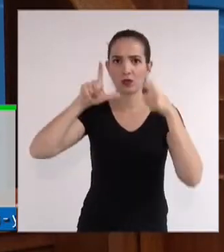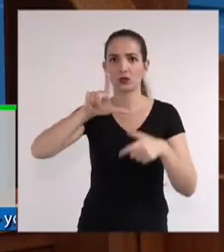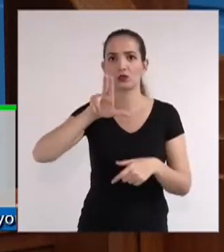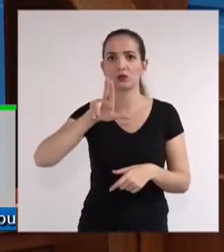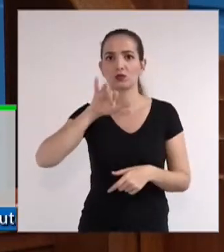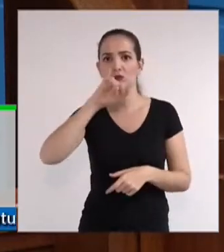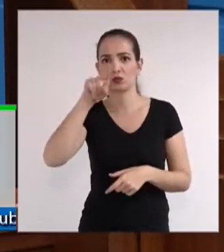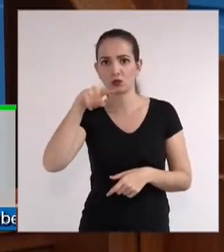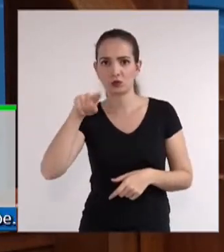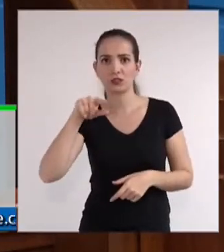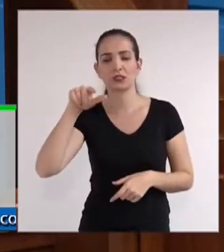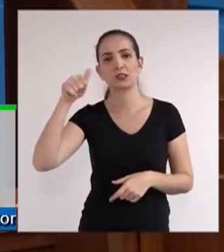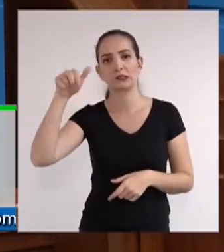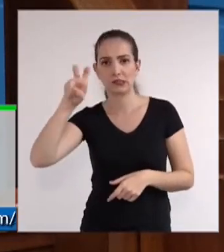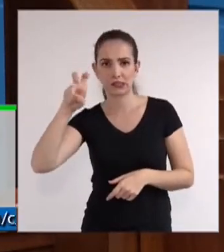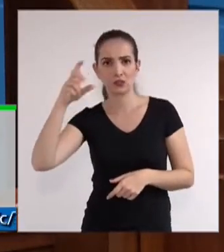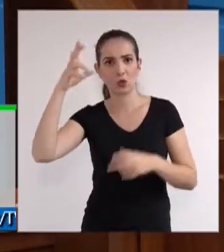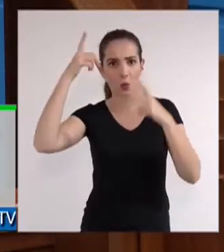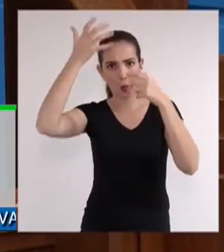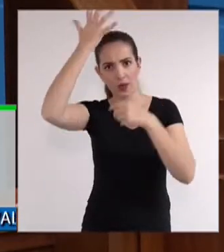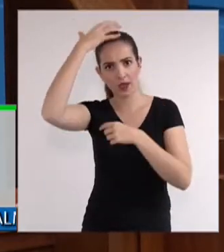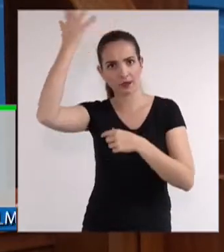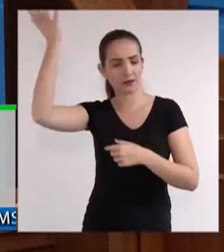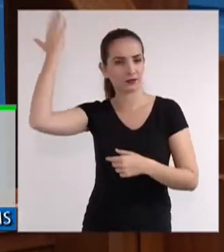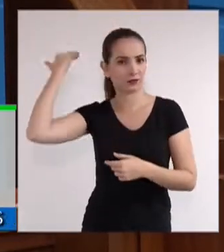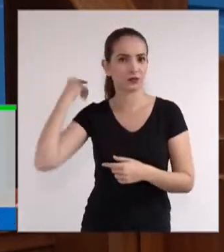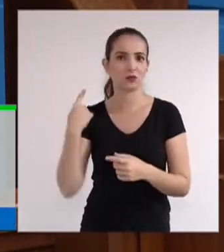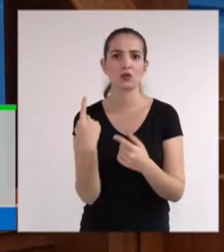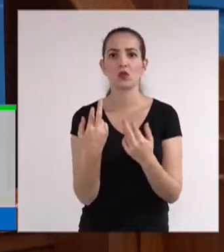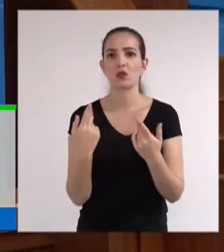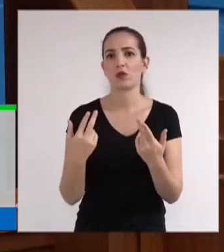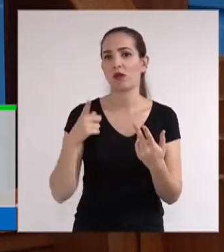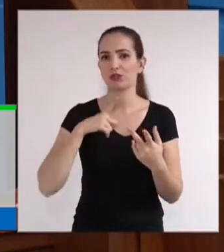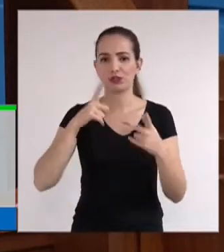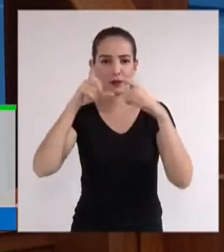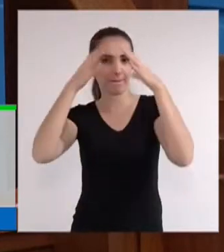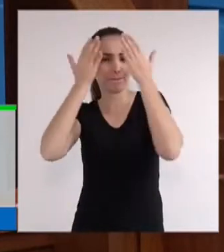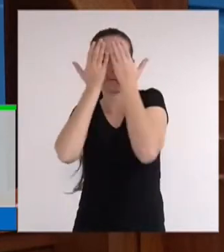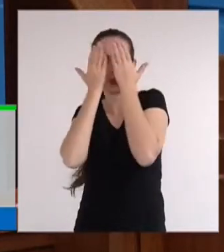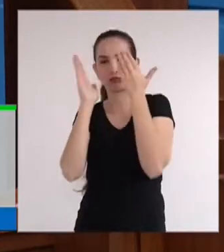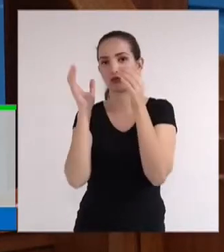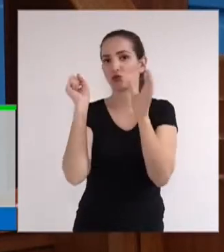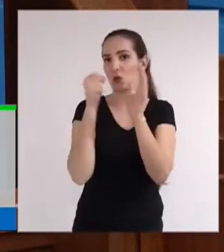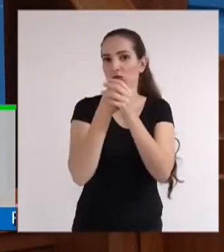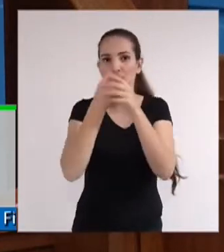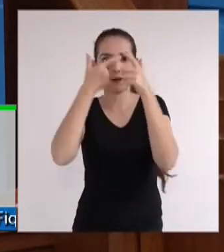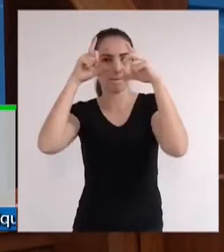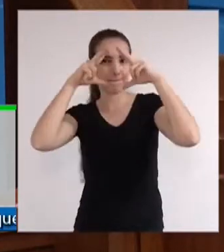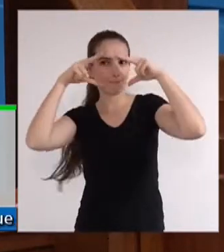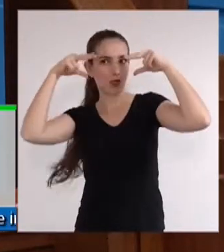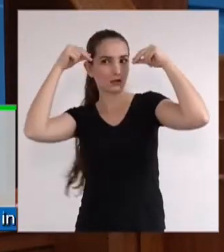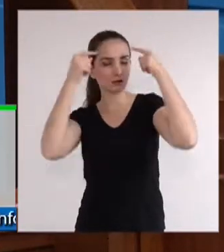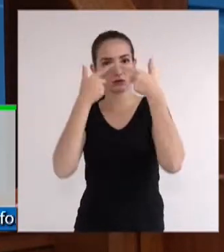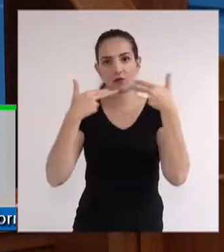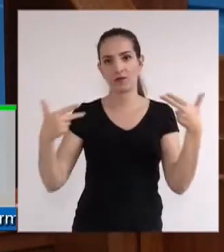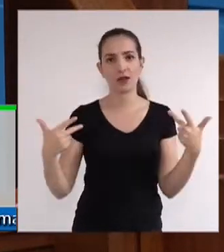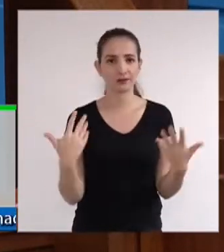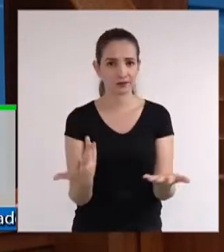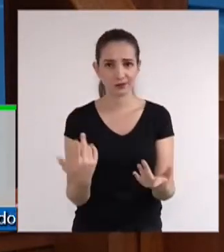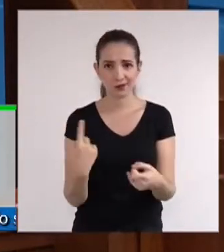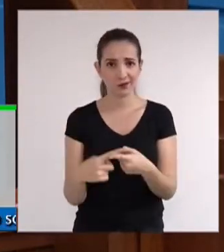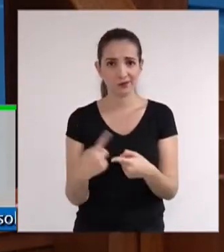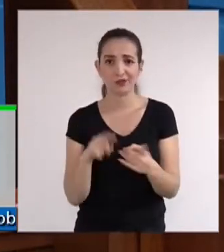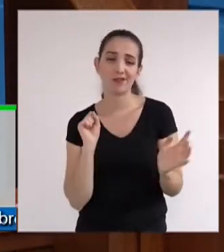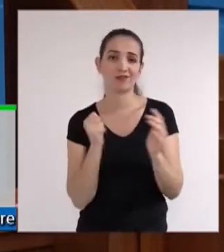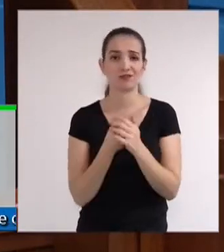perucas, máscaras e um festival de absurdos técnicos. Para quem tem formação jurídica, a sessão do